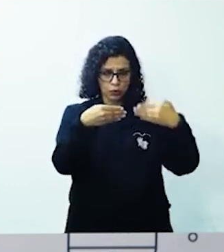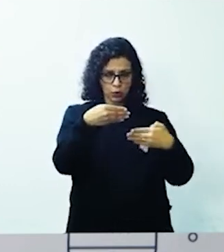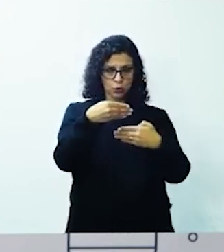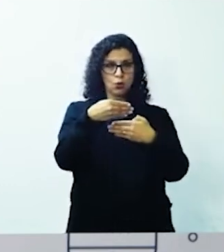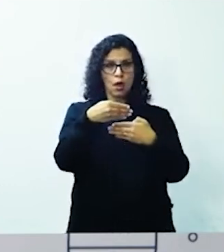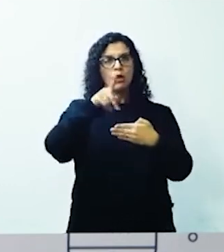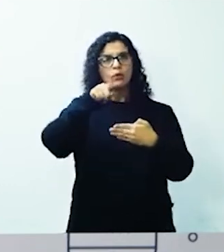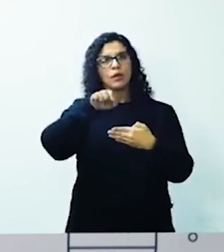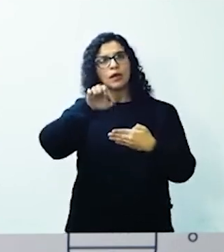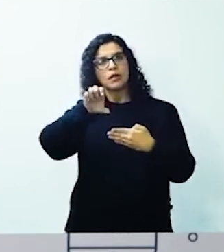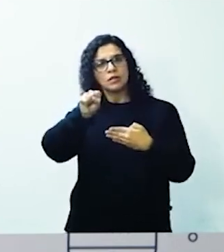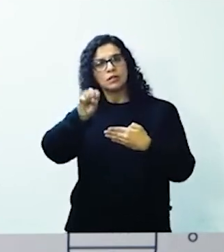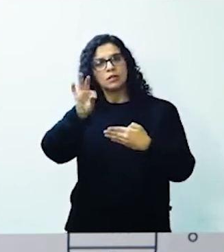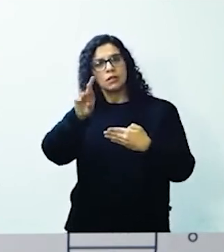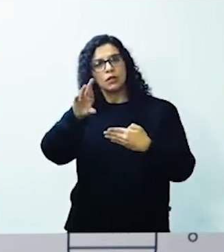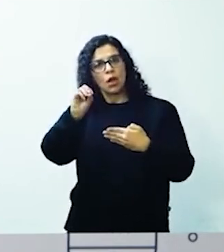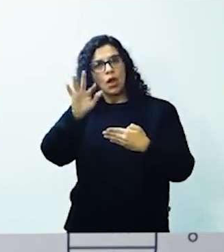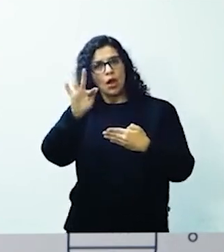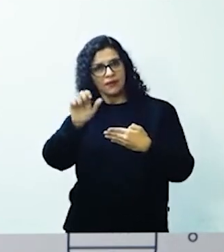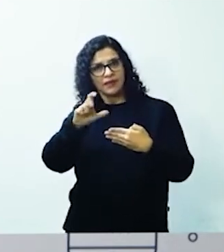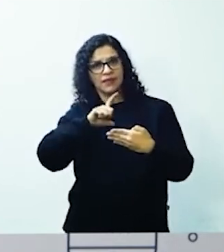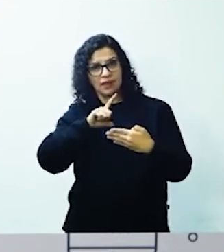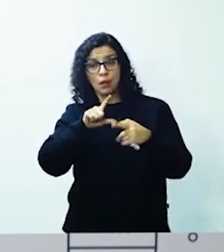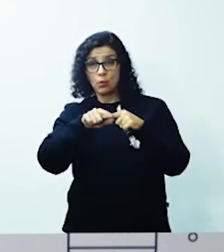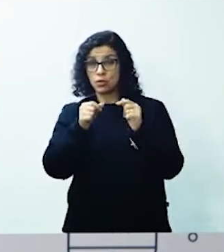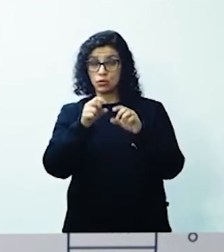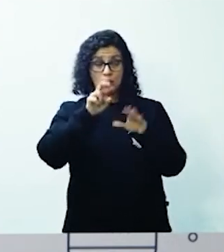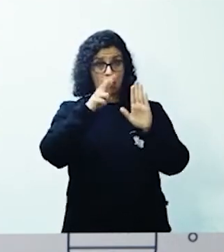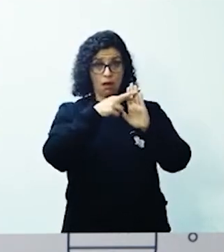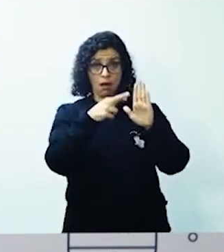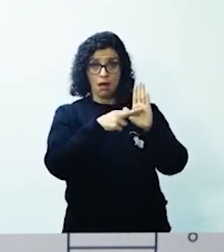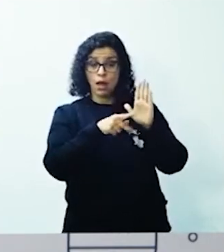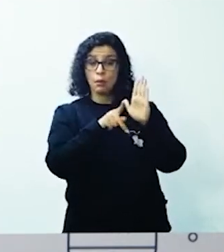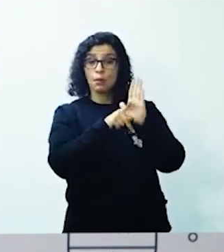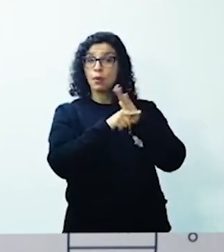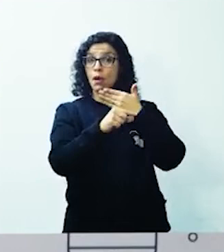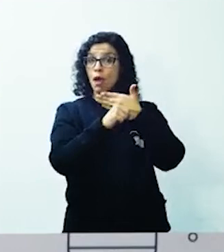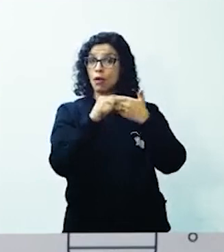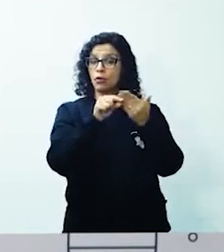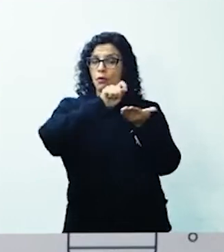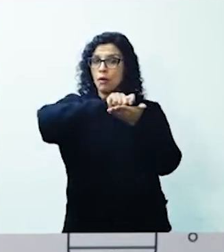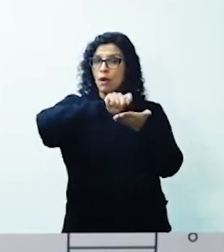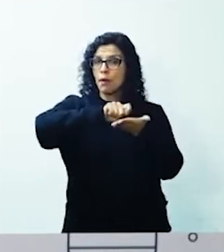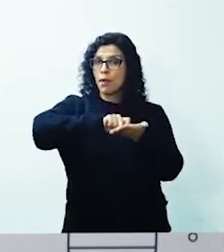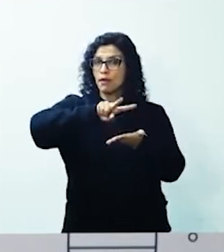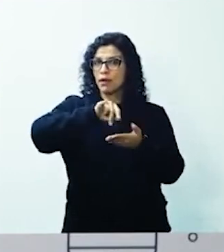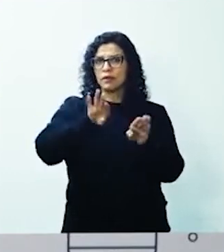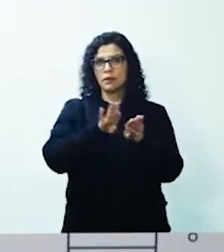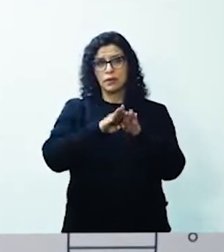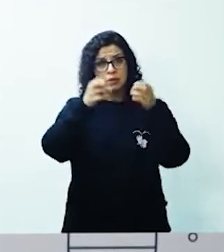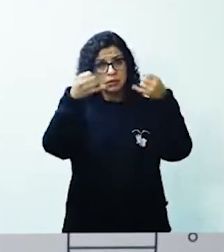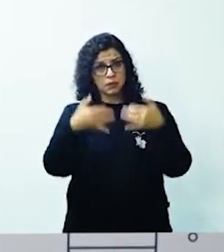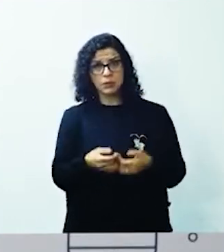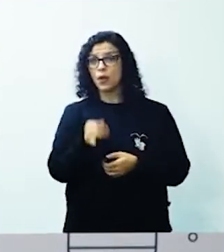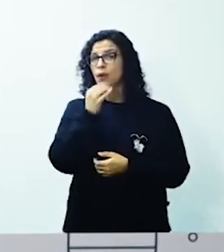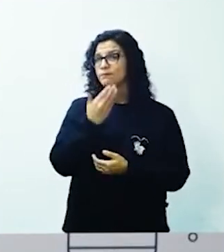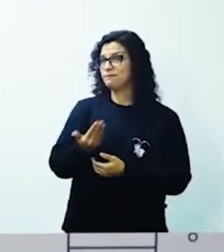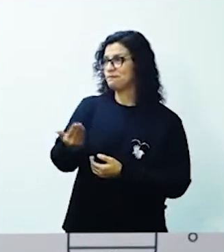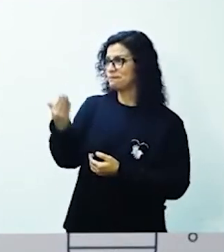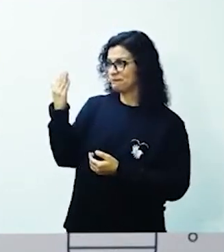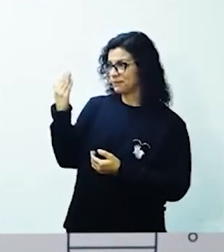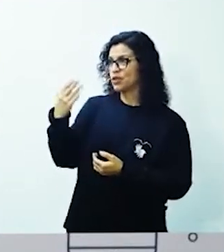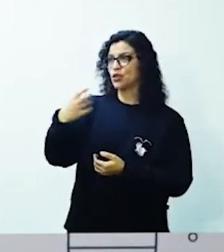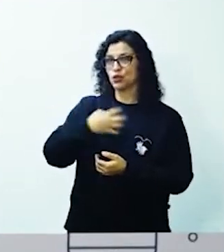com mais 5 versos e assim por diante. Fica a critério de quem escreve. Eu trouxe para vocês um exemplo